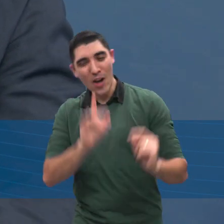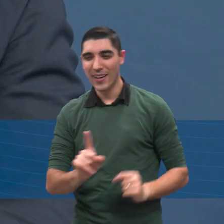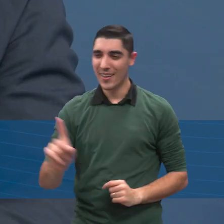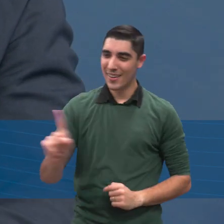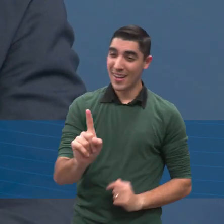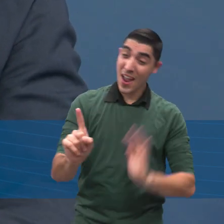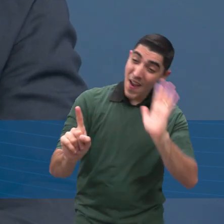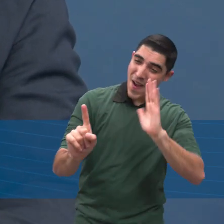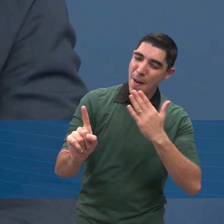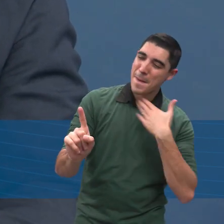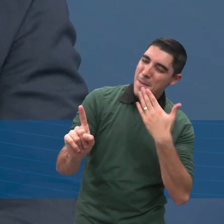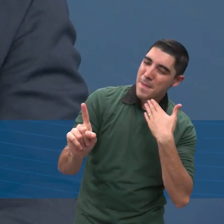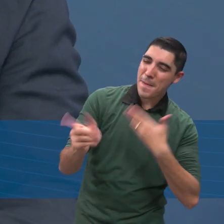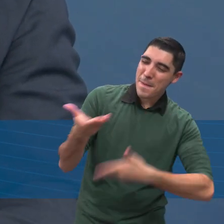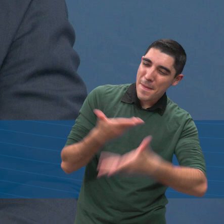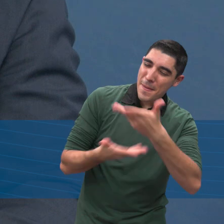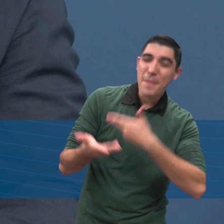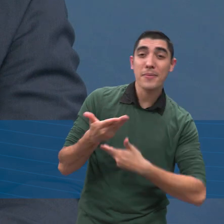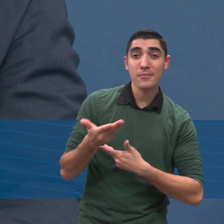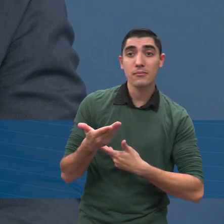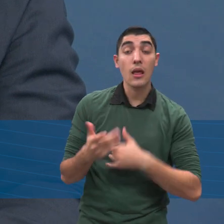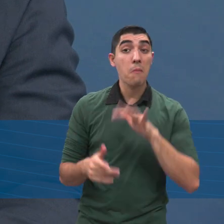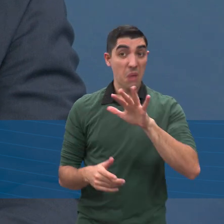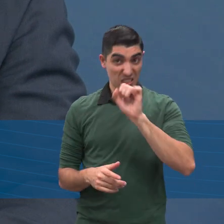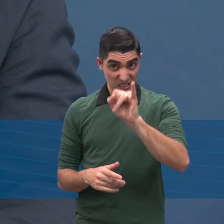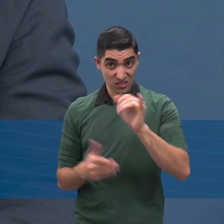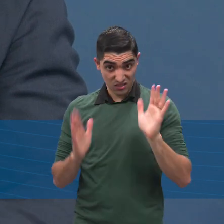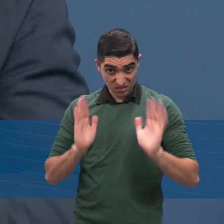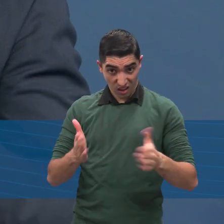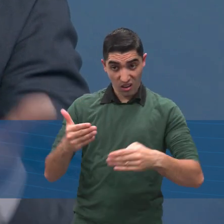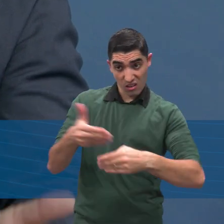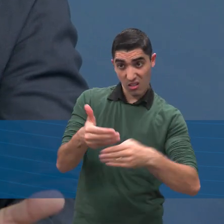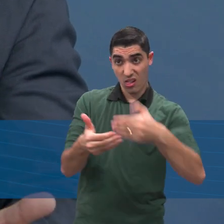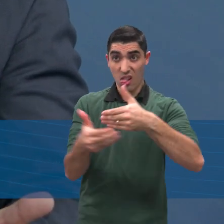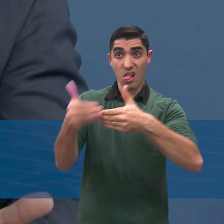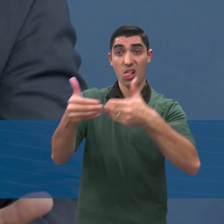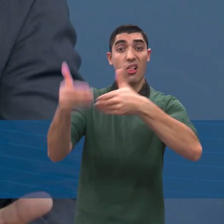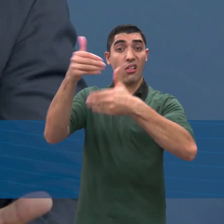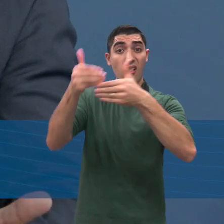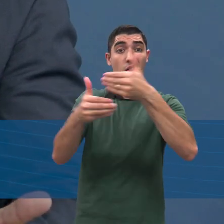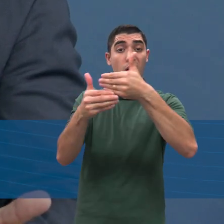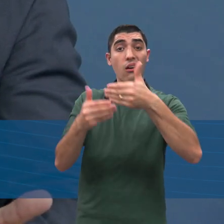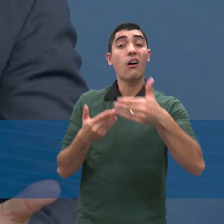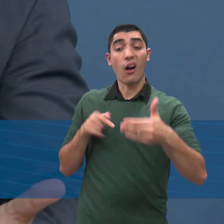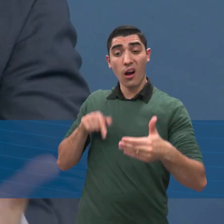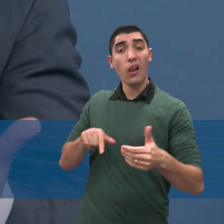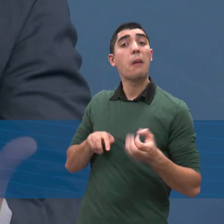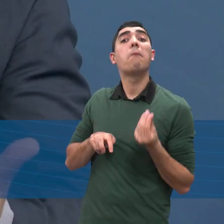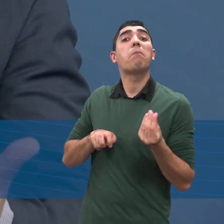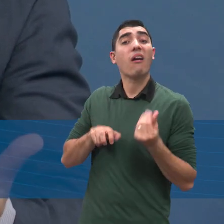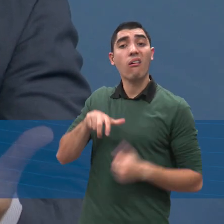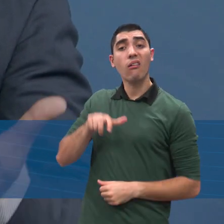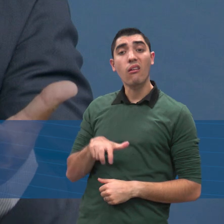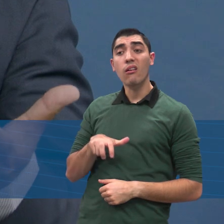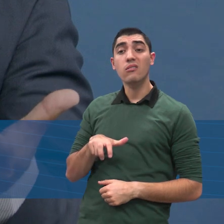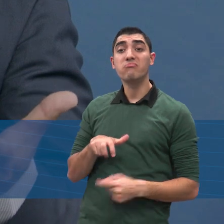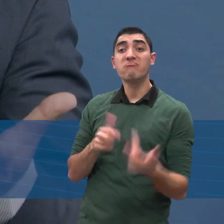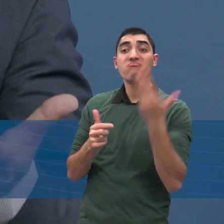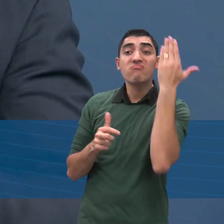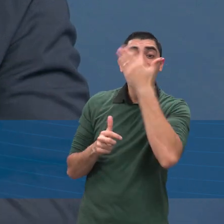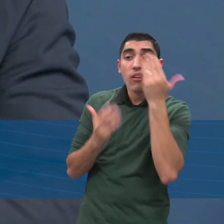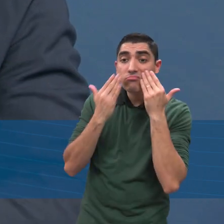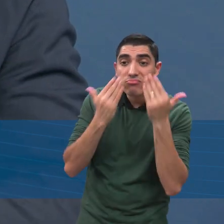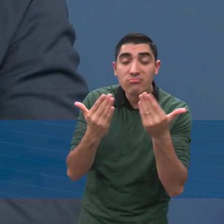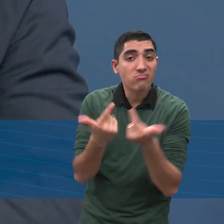cumprimenta, conversa, né? E daí, se o muro é alto, a pessoa já não tem por que mais ficar na varanda. Então, nisso,